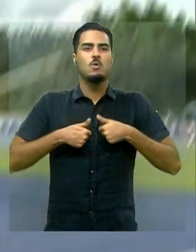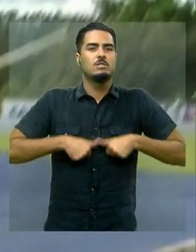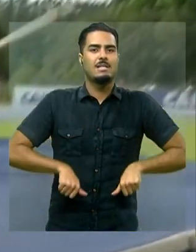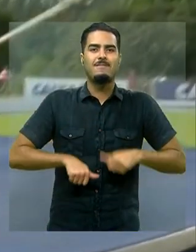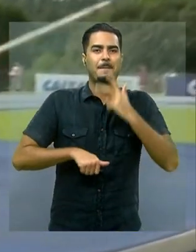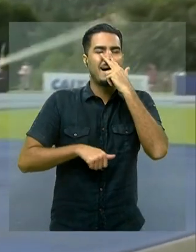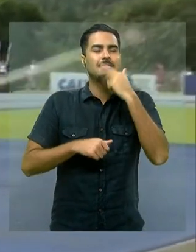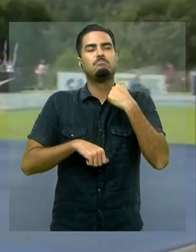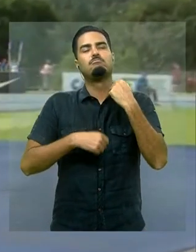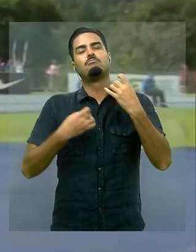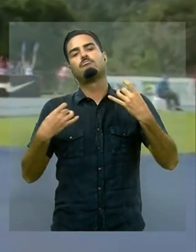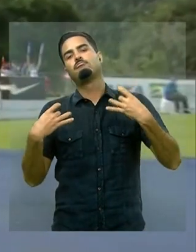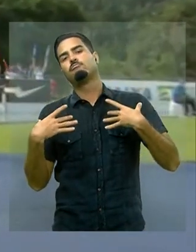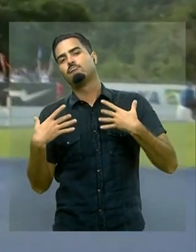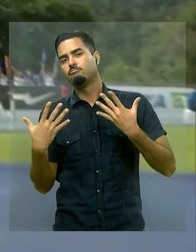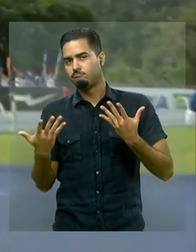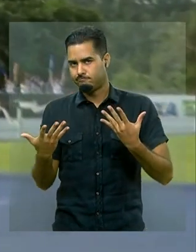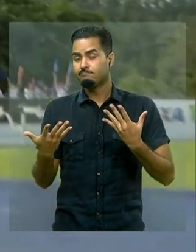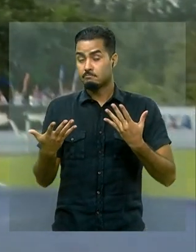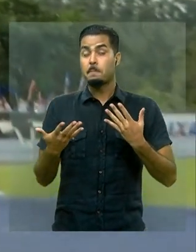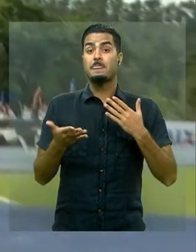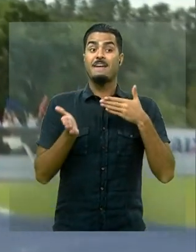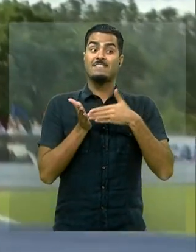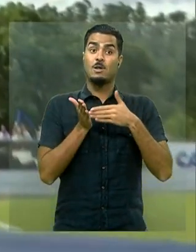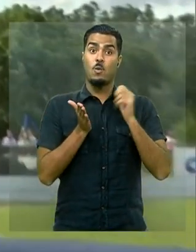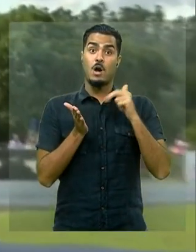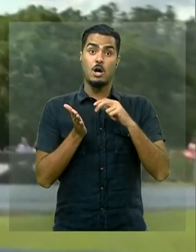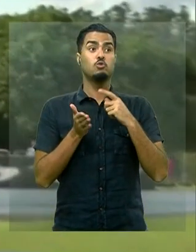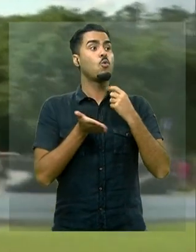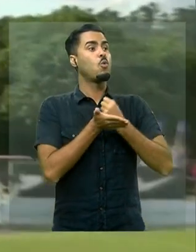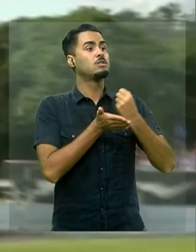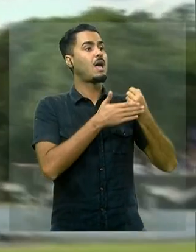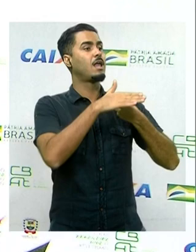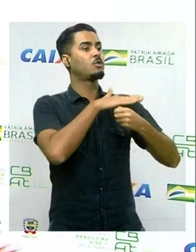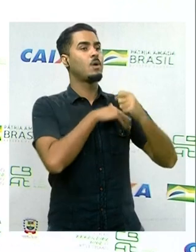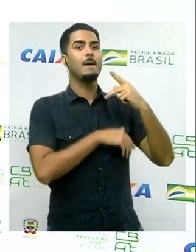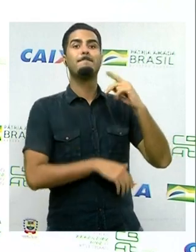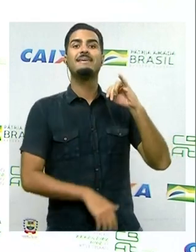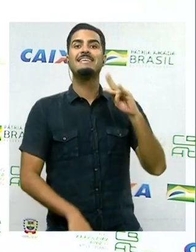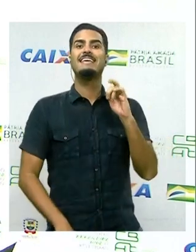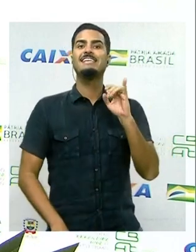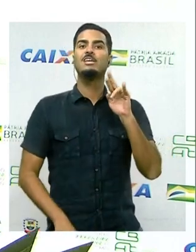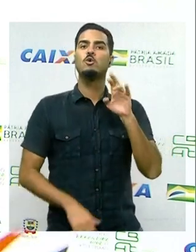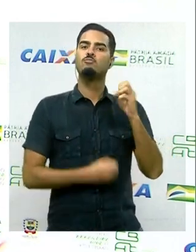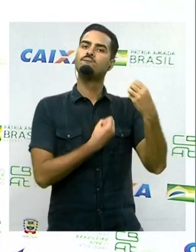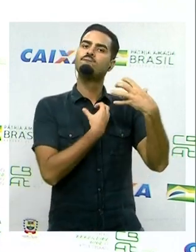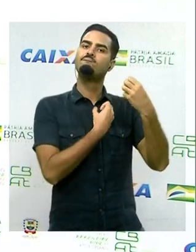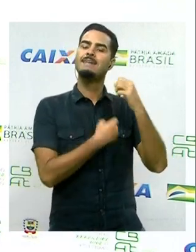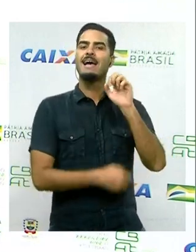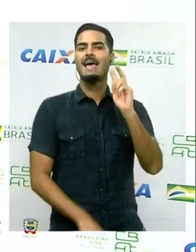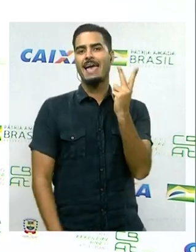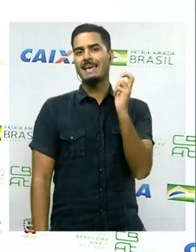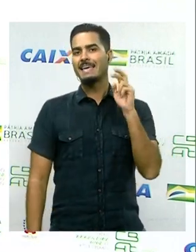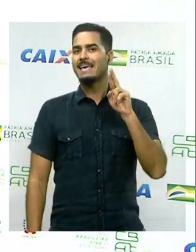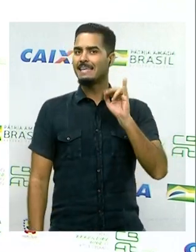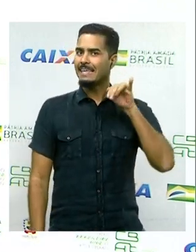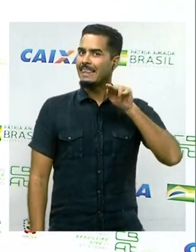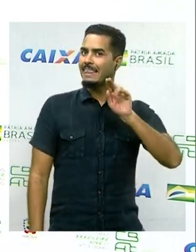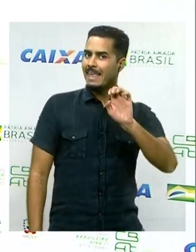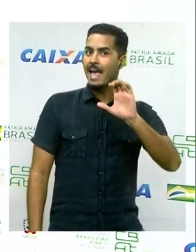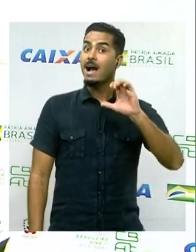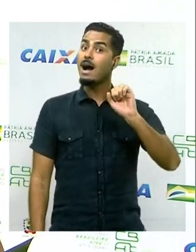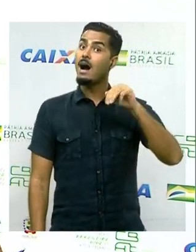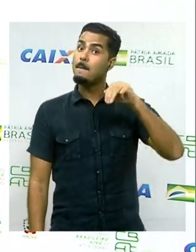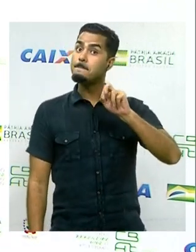meio que largado, né? No final do ano, entrei pro Clube Pinheiros e comecei a treinar com o Henrique Camargo, que é o meu atual técnico. Ele